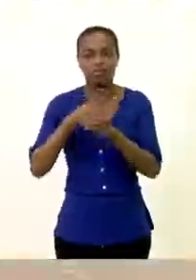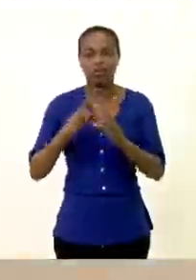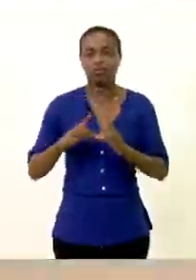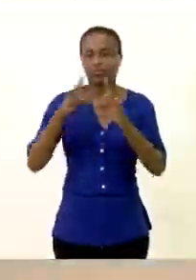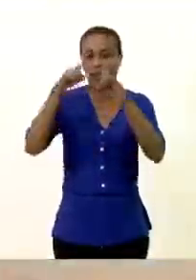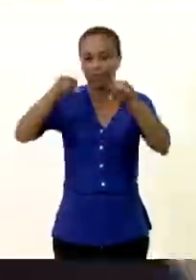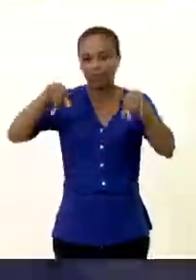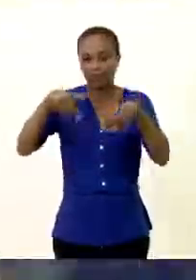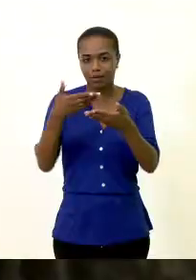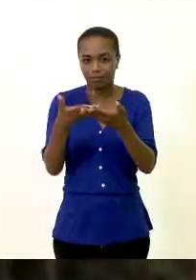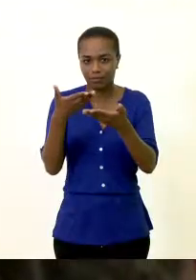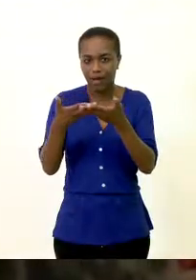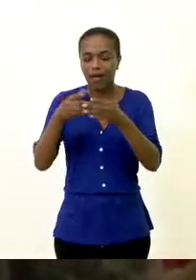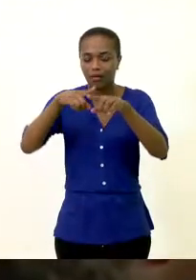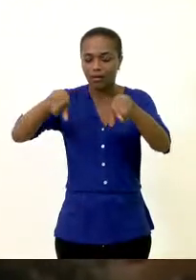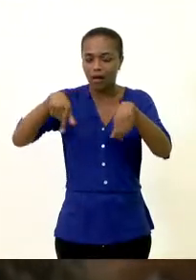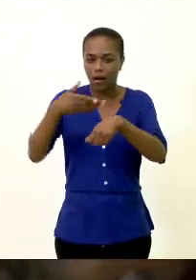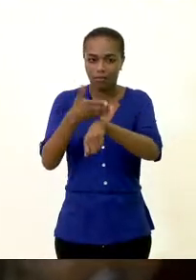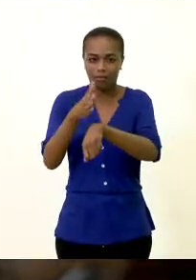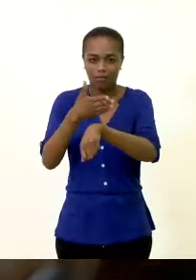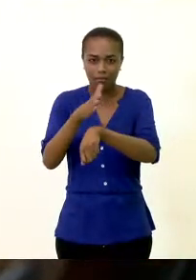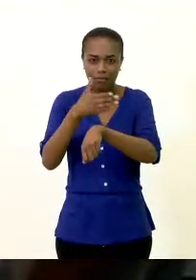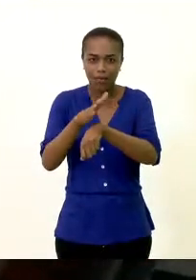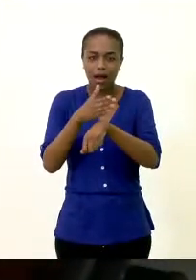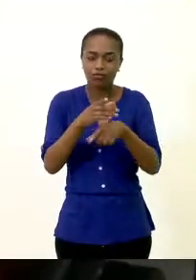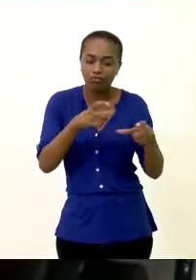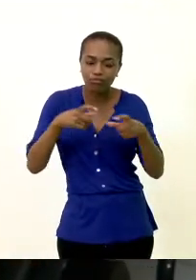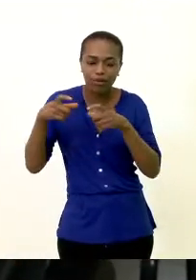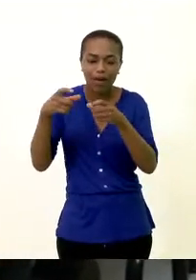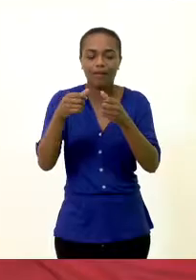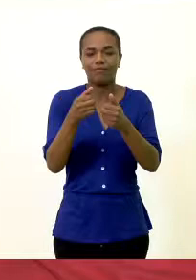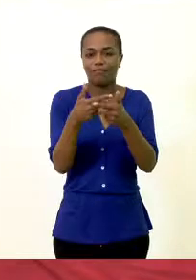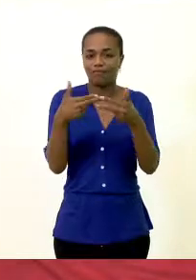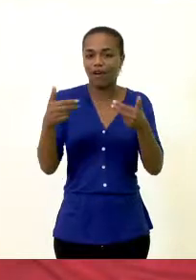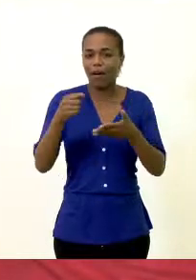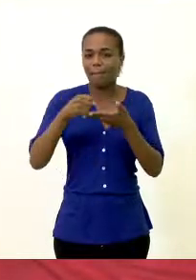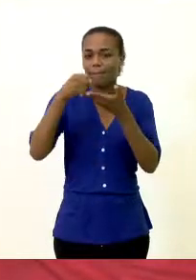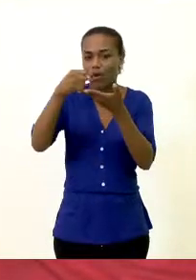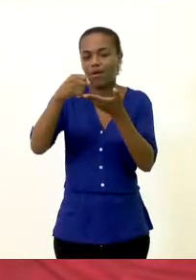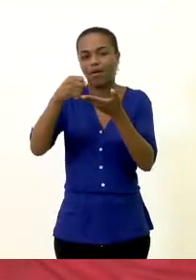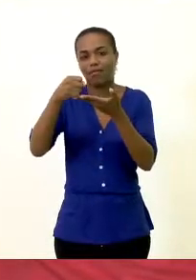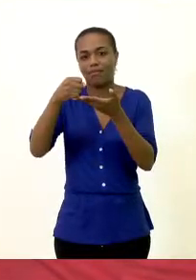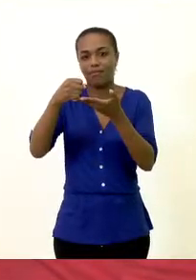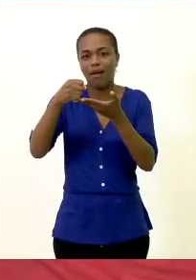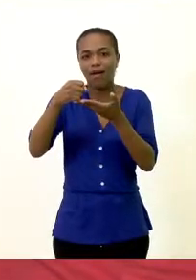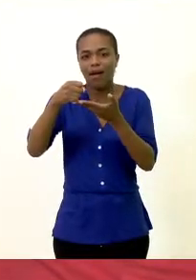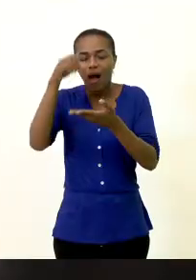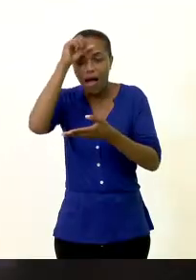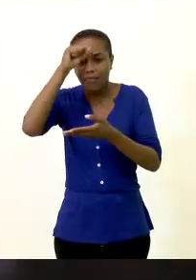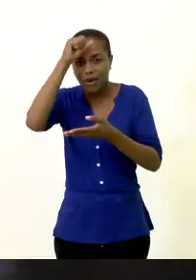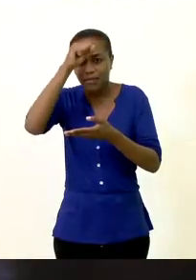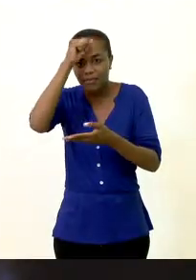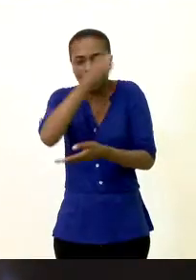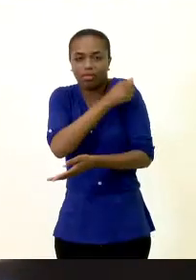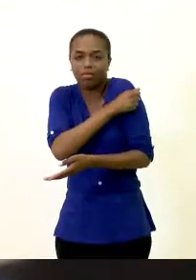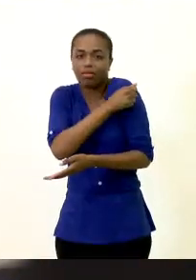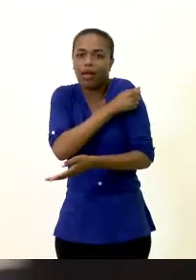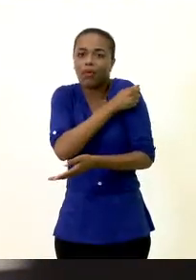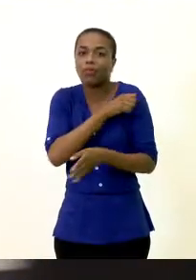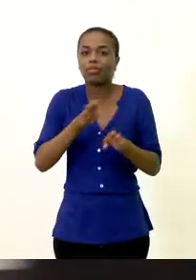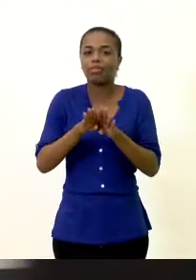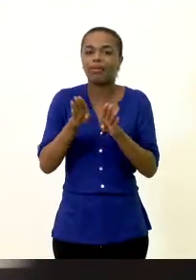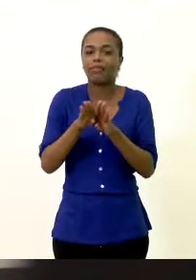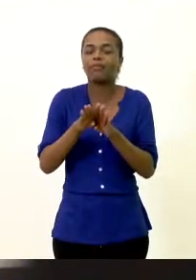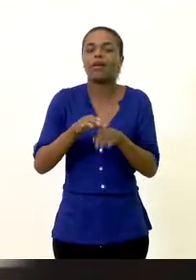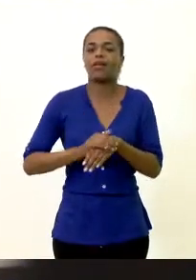pavilhões de salas de aula, laboratórios de ensino e outros espaços que favorecem o aprendizado e permitem que os